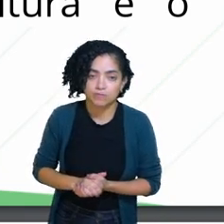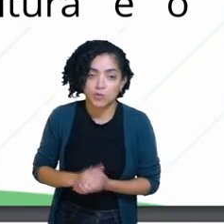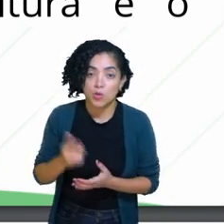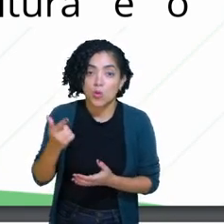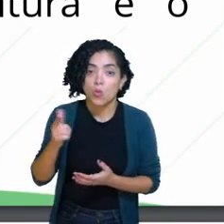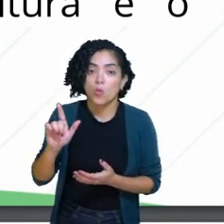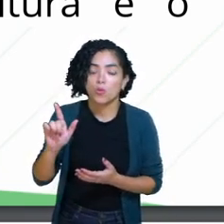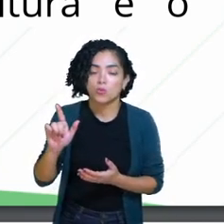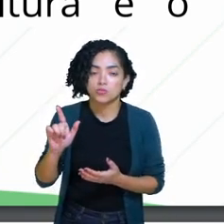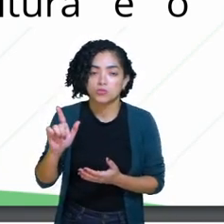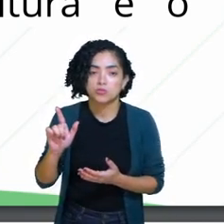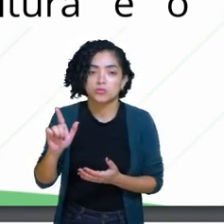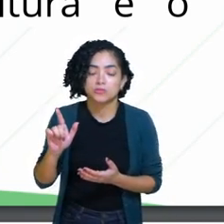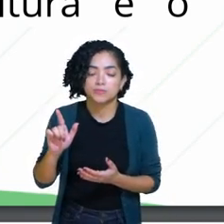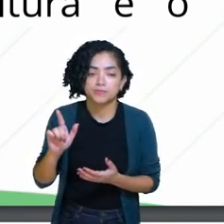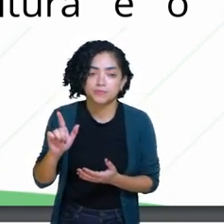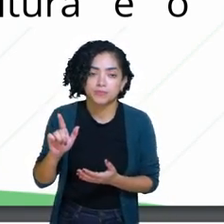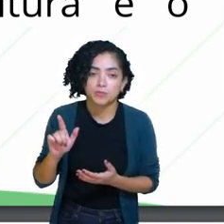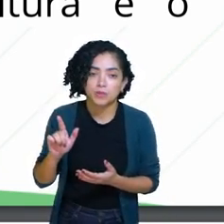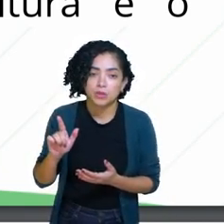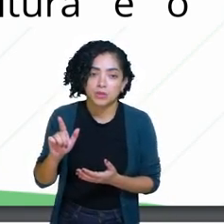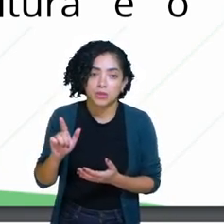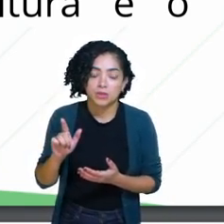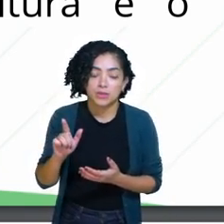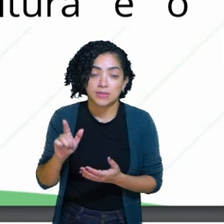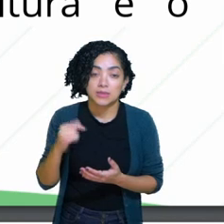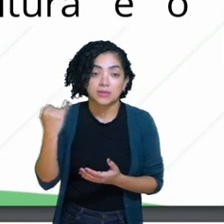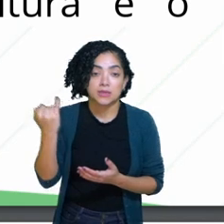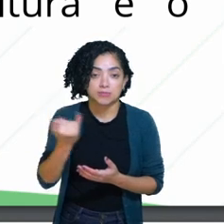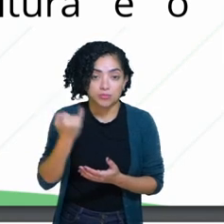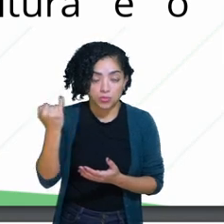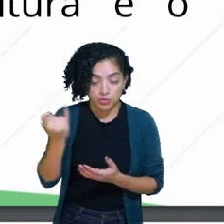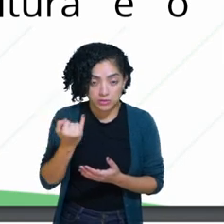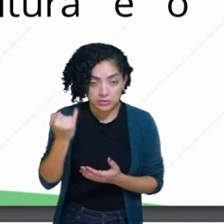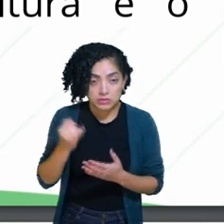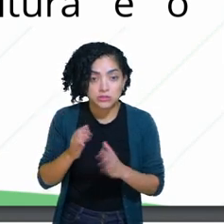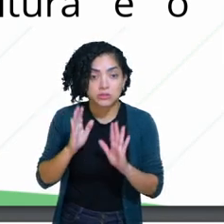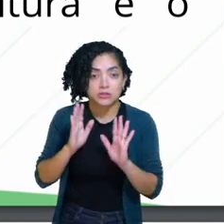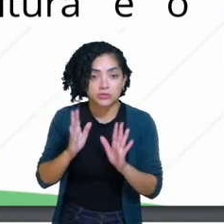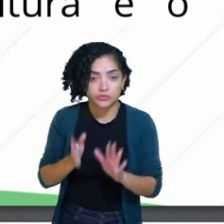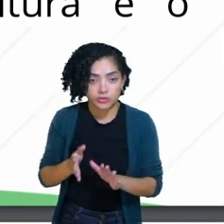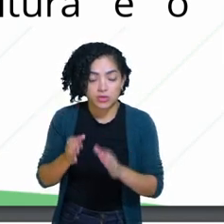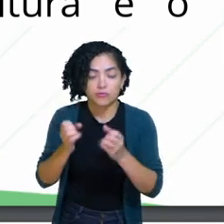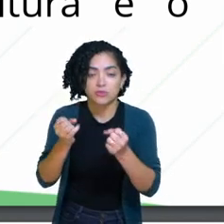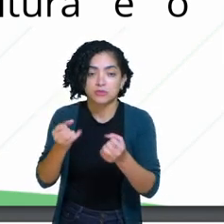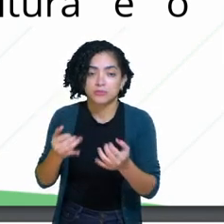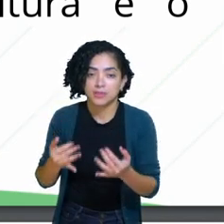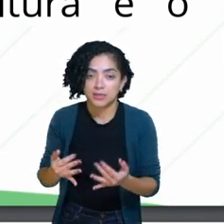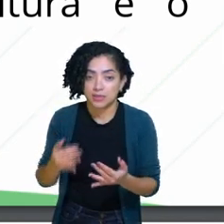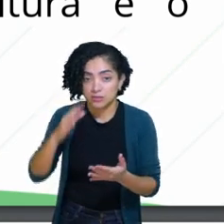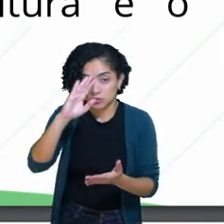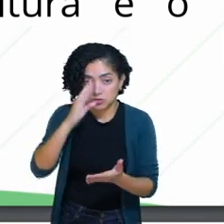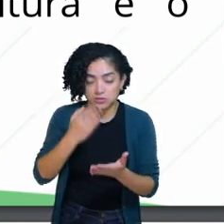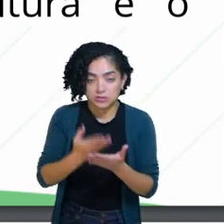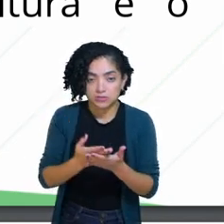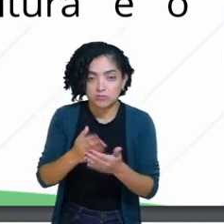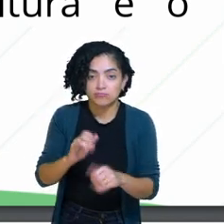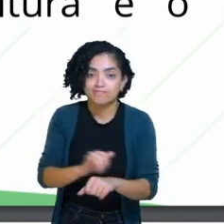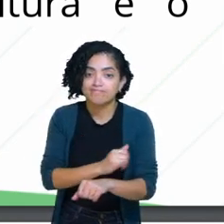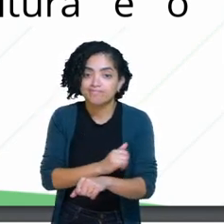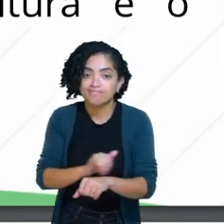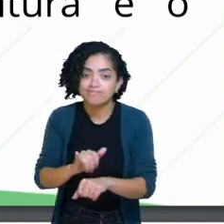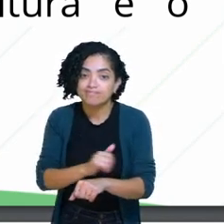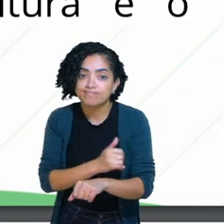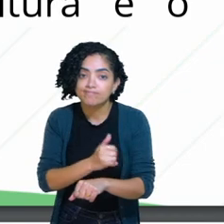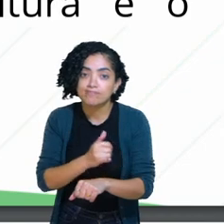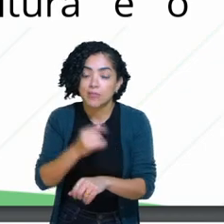elemento que nos nos é caro e importante que já também foi sinalizado e que acreditamos ser estratégico é